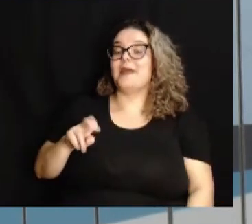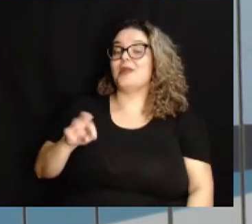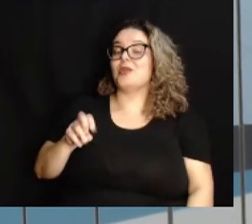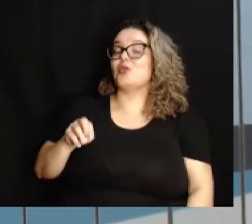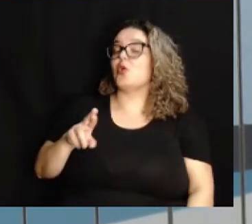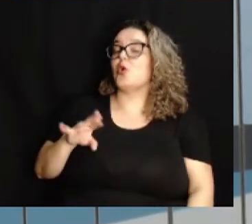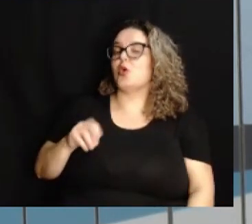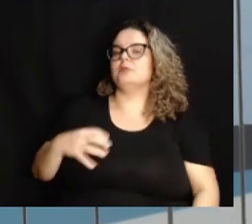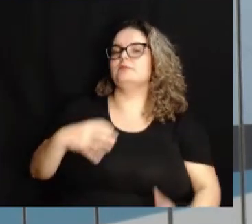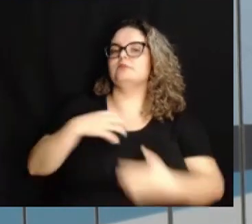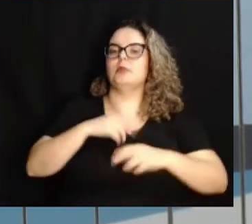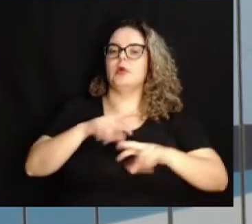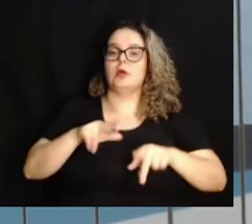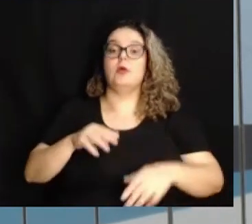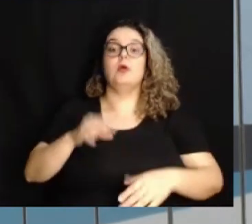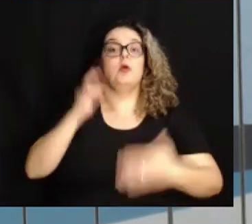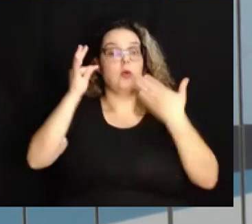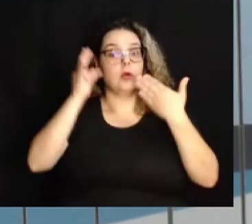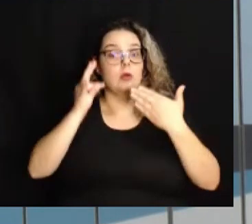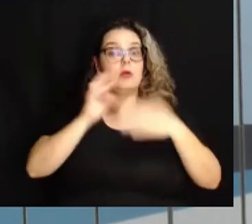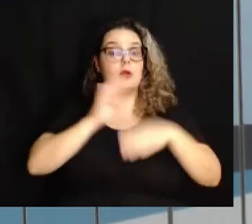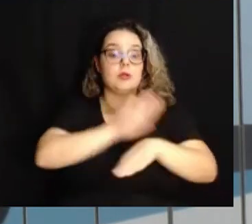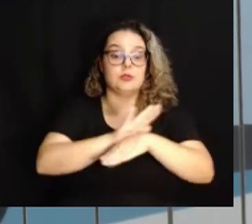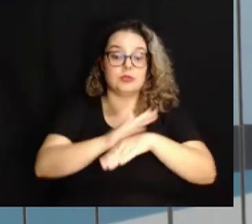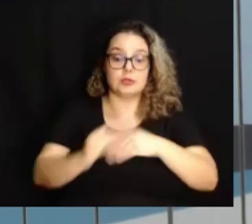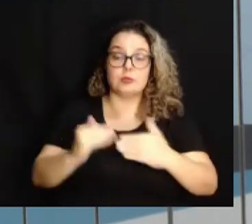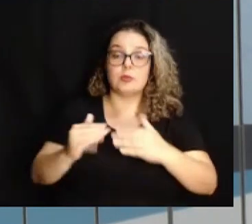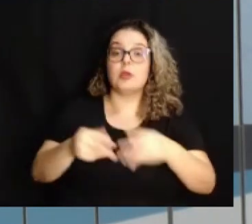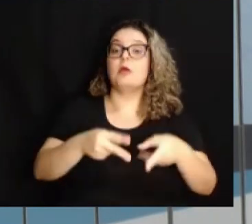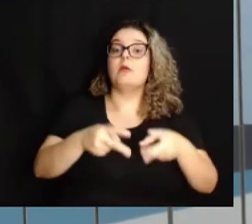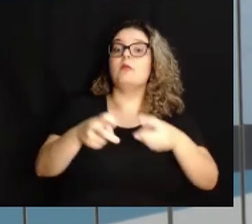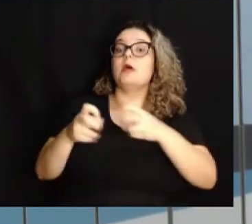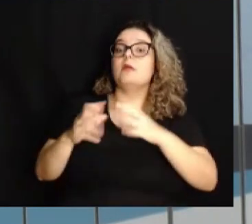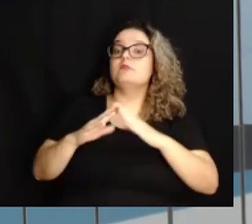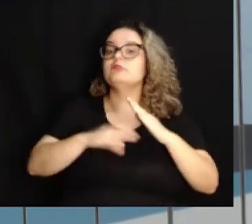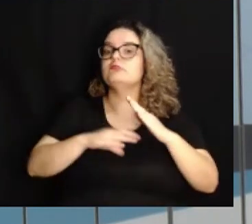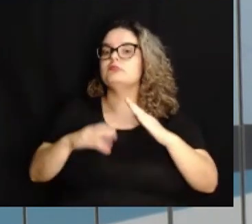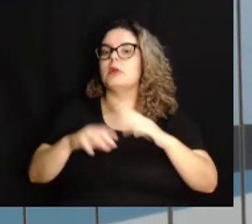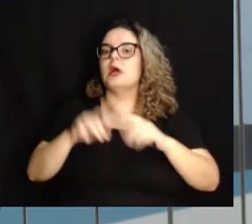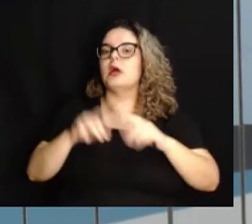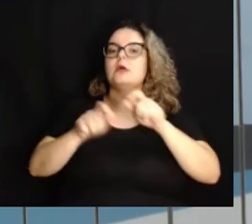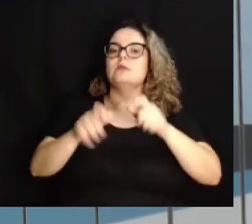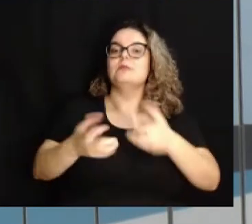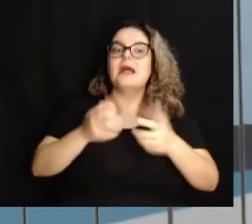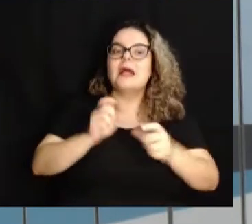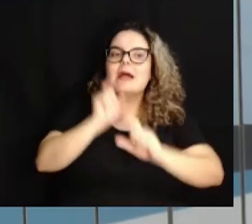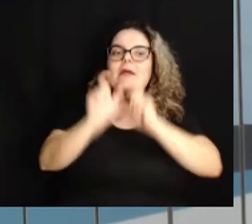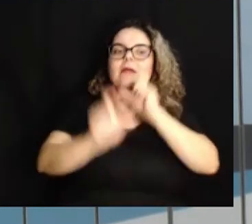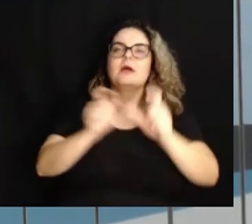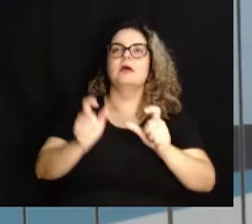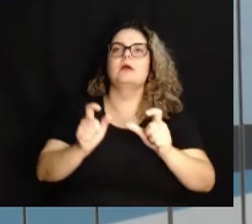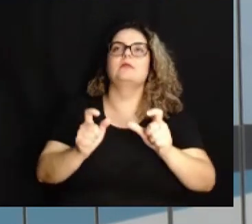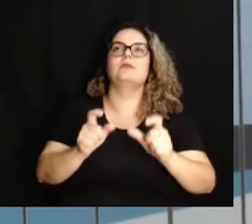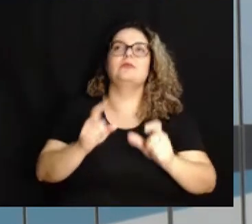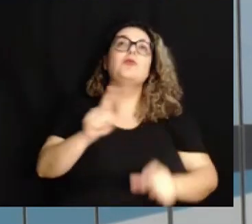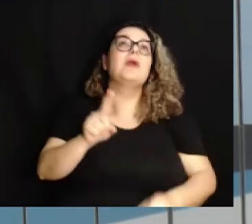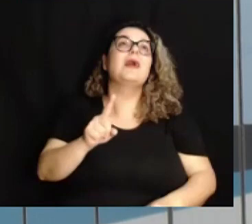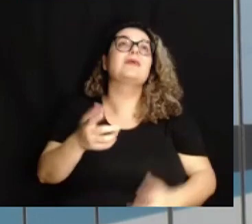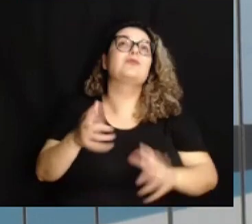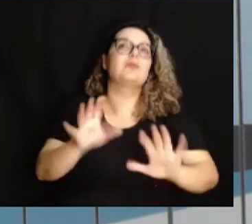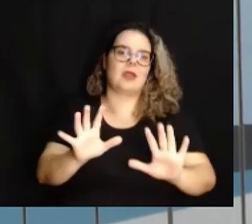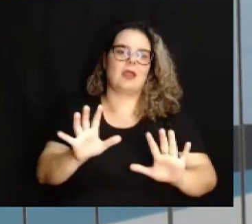ajudar a construir. Porque a gente percebe muito na clínica, as pessoas elas querem falar. Não é que elas não querem, às vezes até elas querem, colocando as pessoas que já